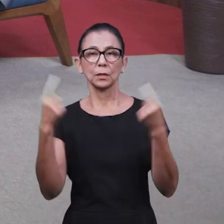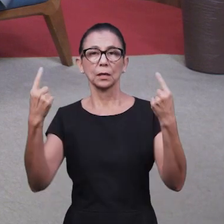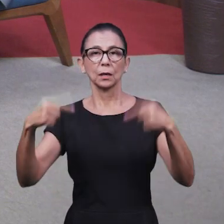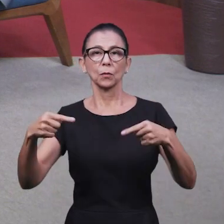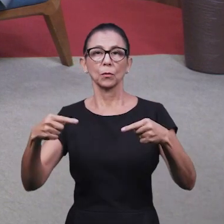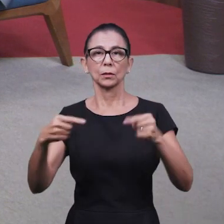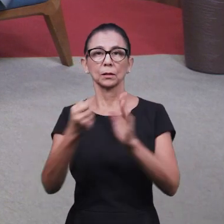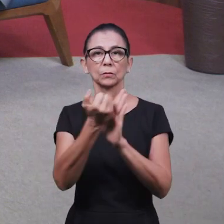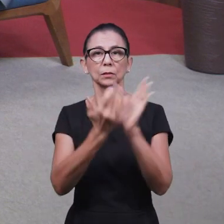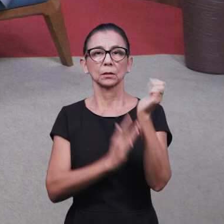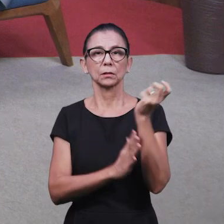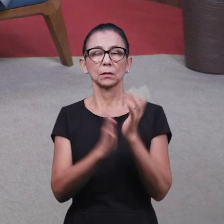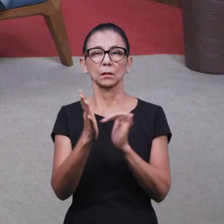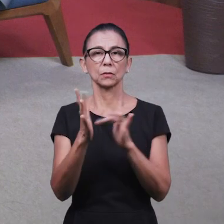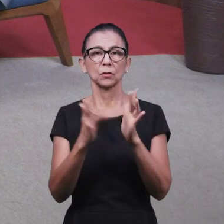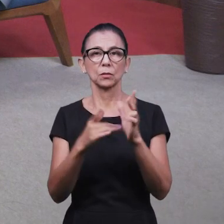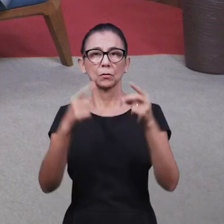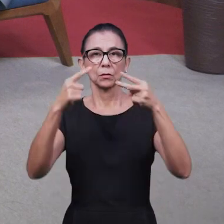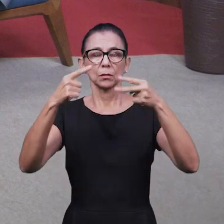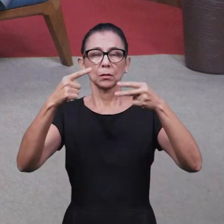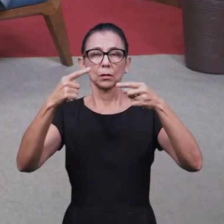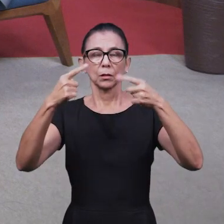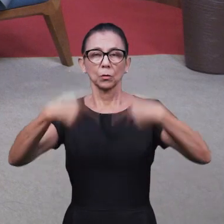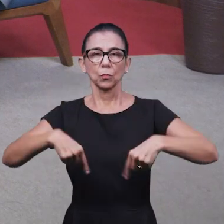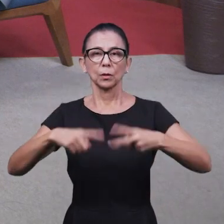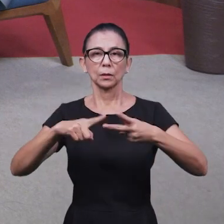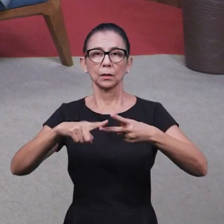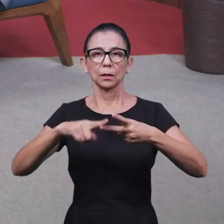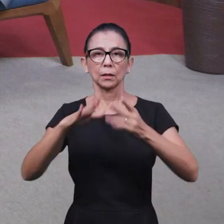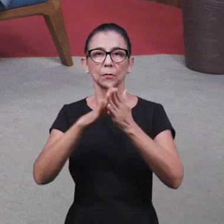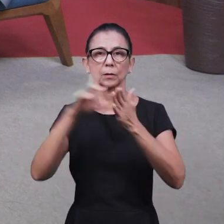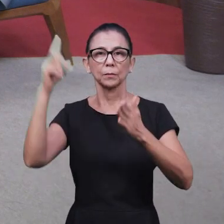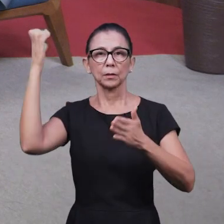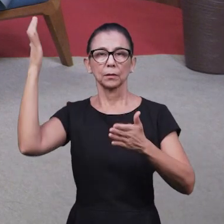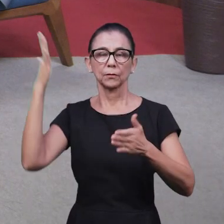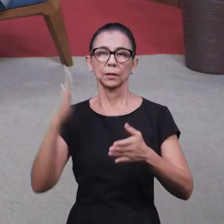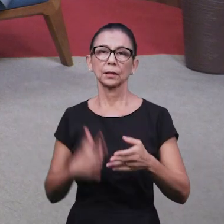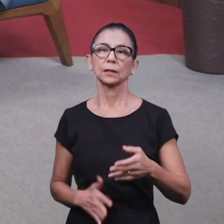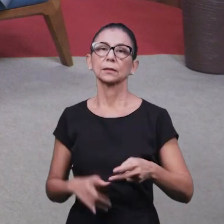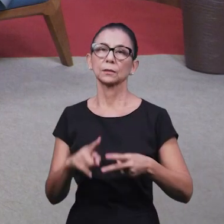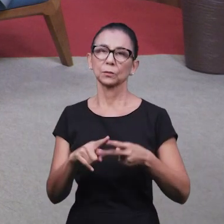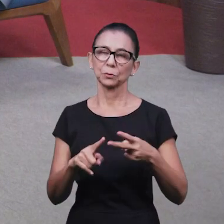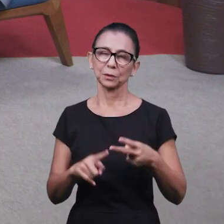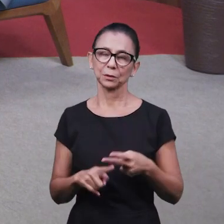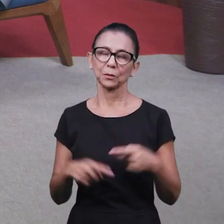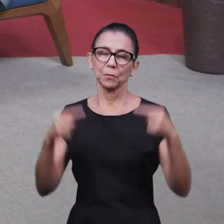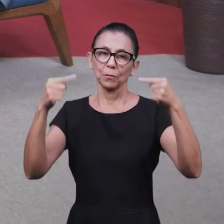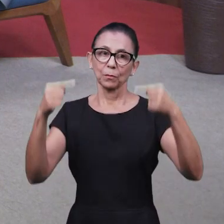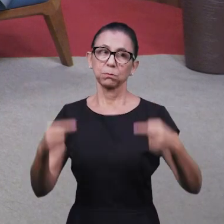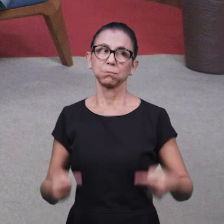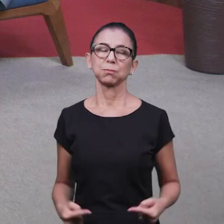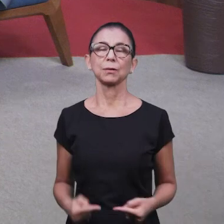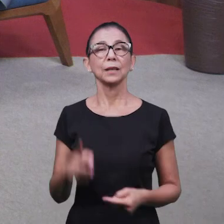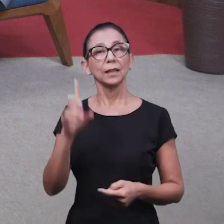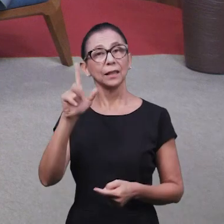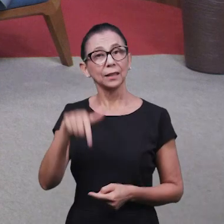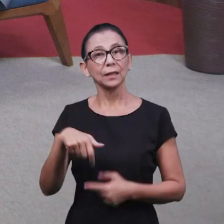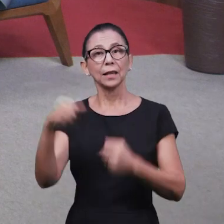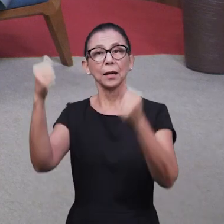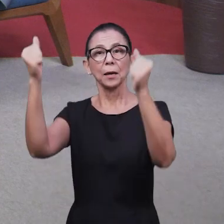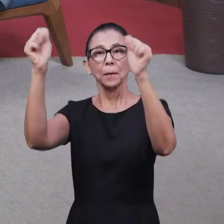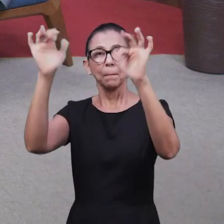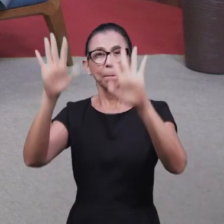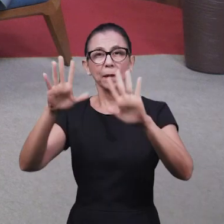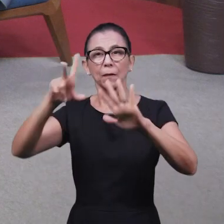sangue, de clamor pelo sangue e contra a palavra revelada, né? E que isso são a nossa bênção e a nossa